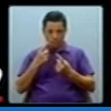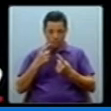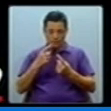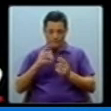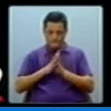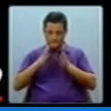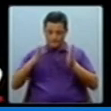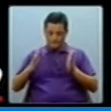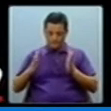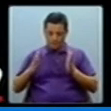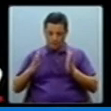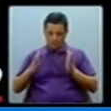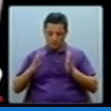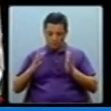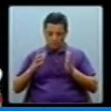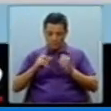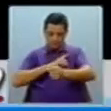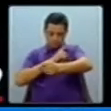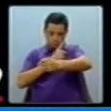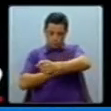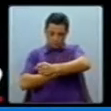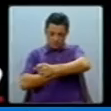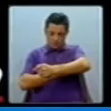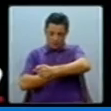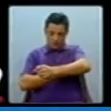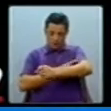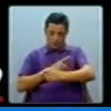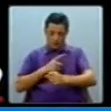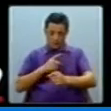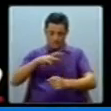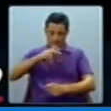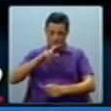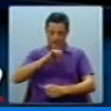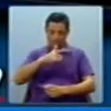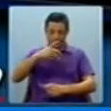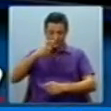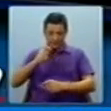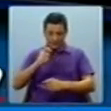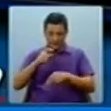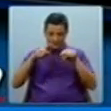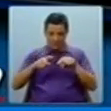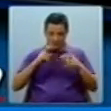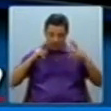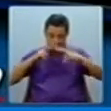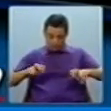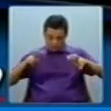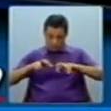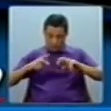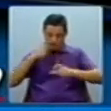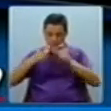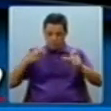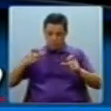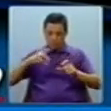maior stress, da maior força gravitacional de Marte. E, portanto, estes investigadores dizem que Marte